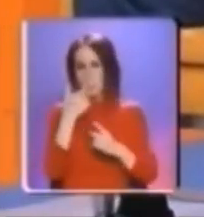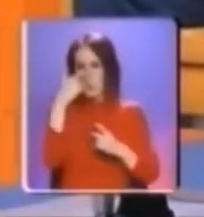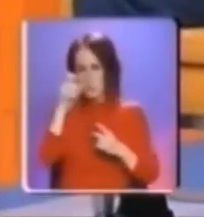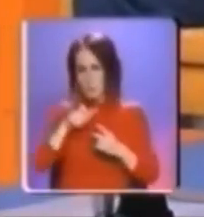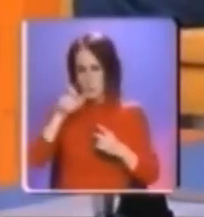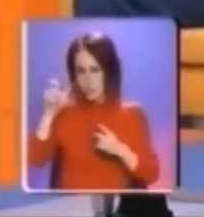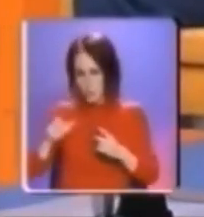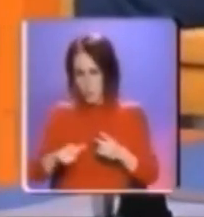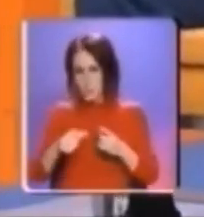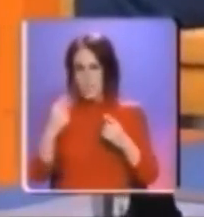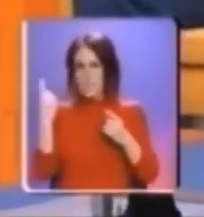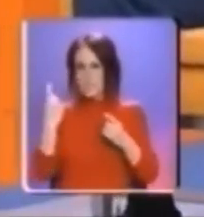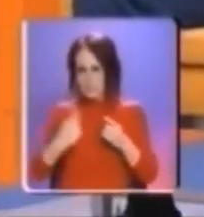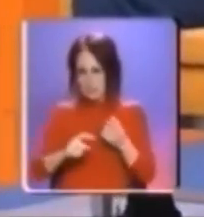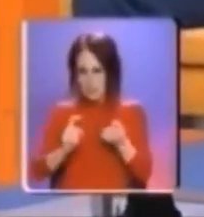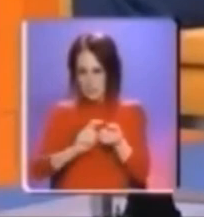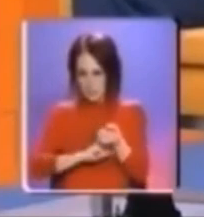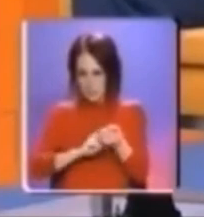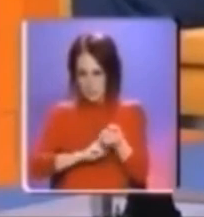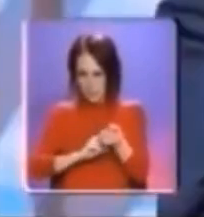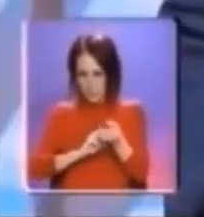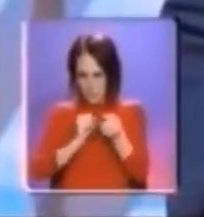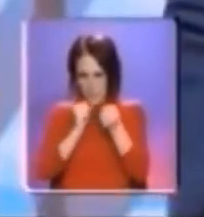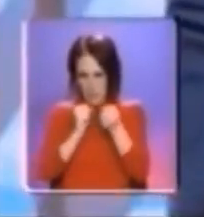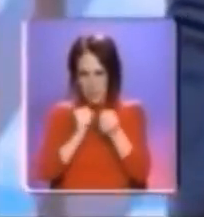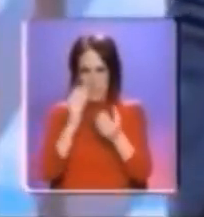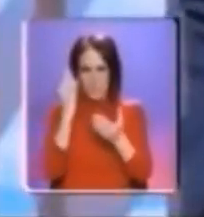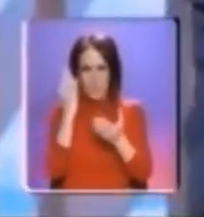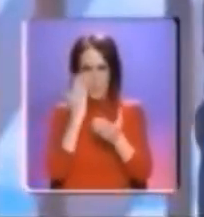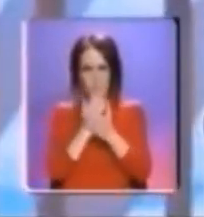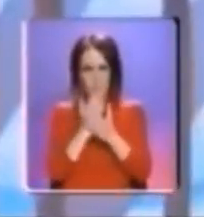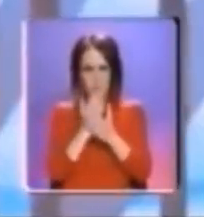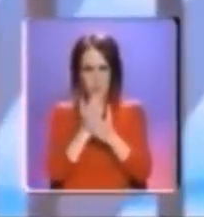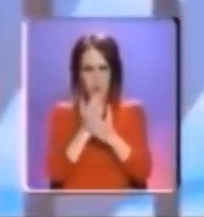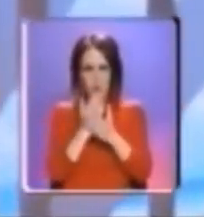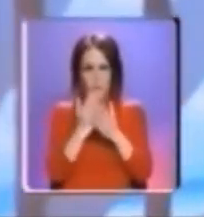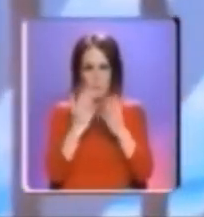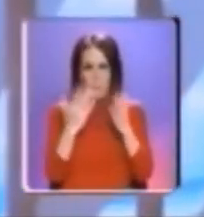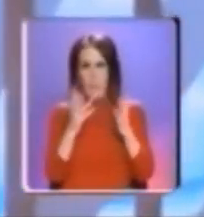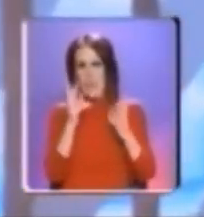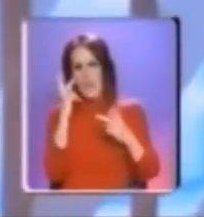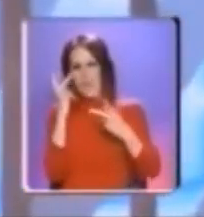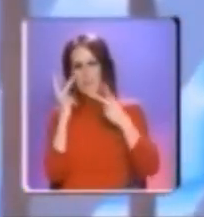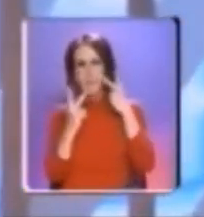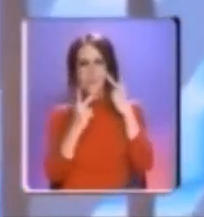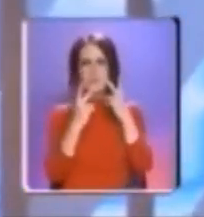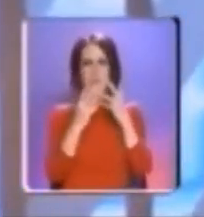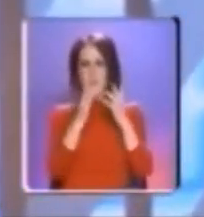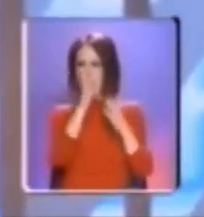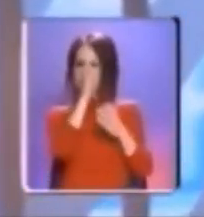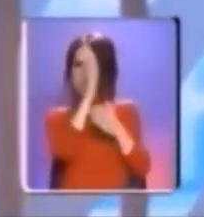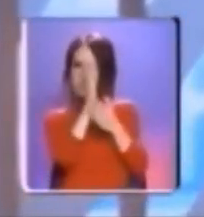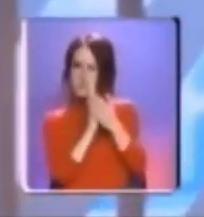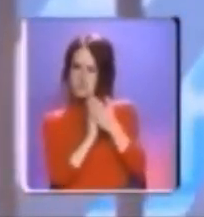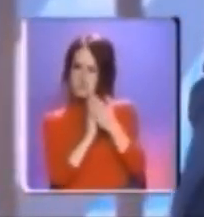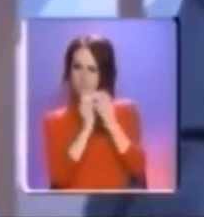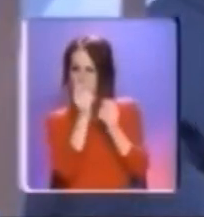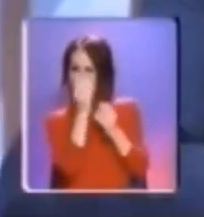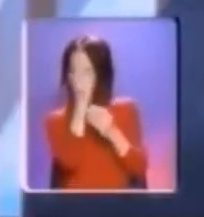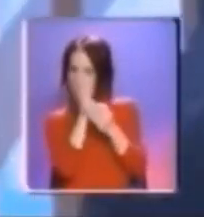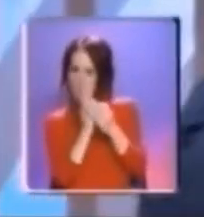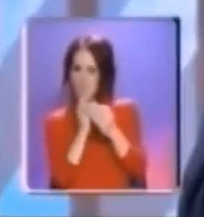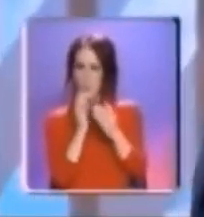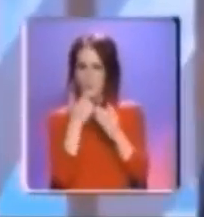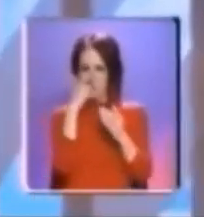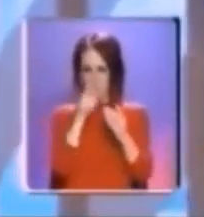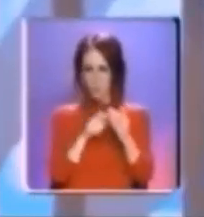indivíduos com uma personalidade tal que apenas fazem uma apreciação parcial dos outros e